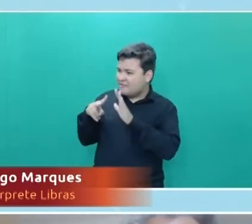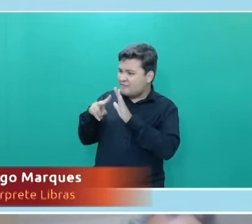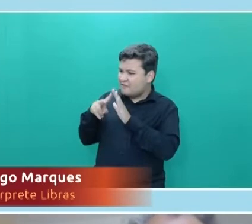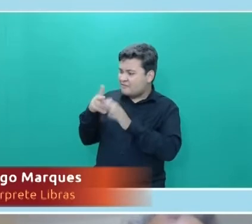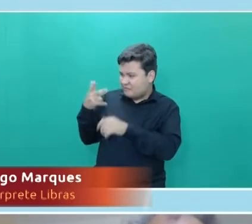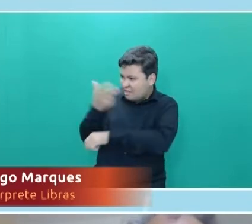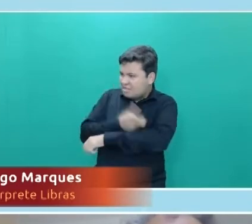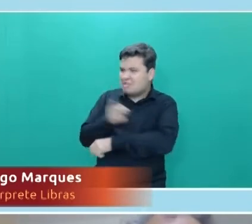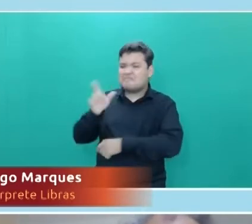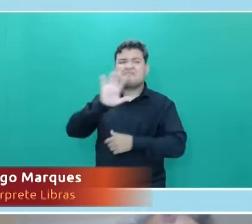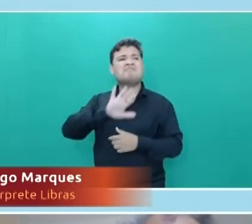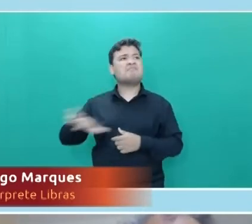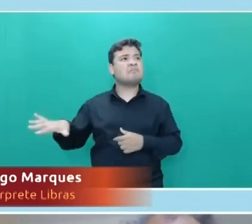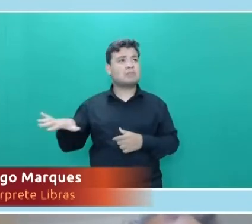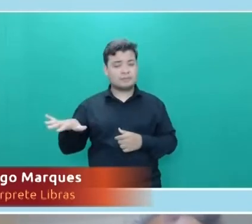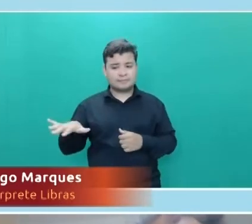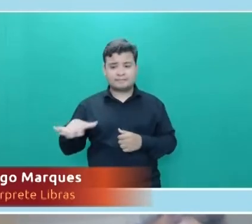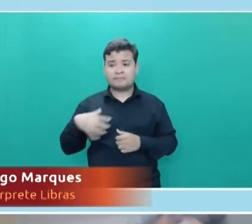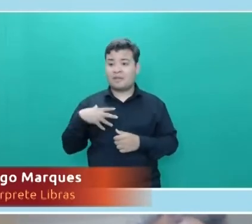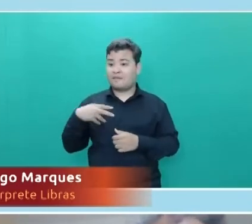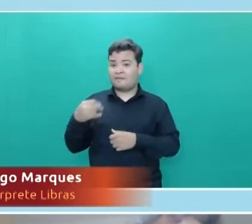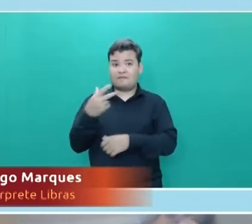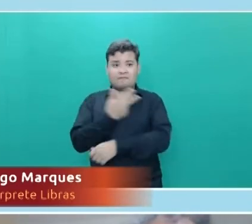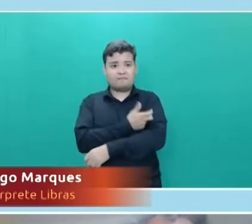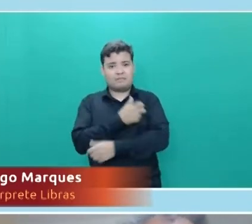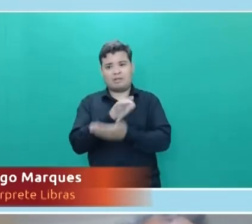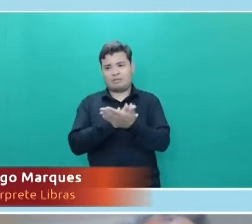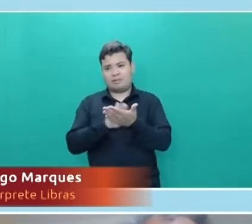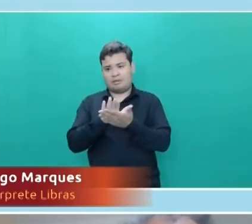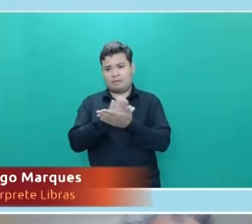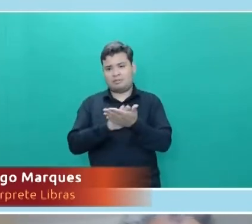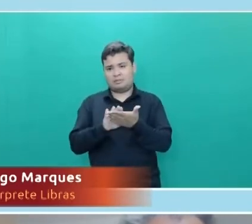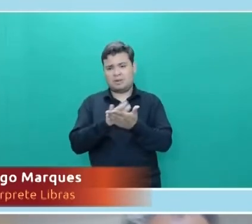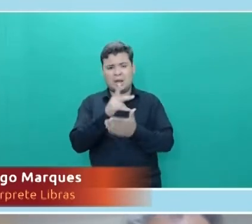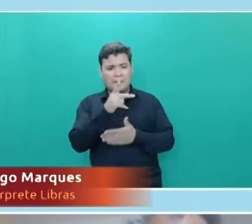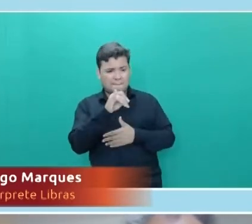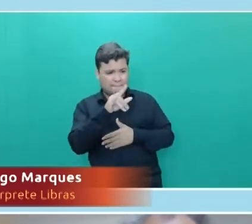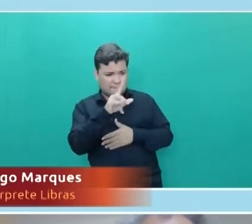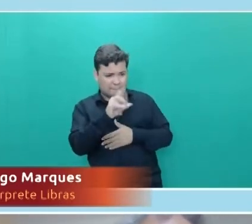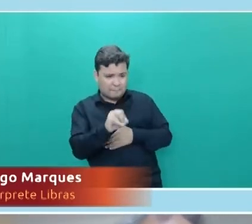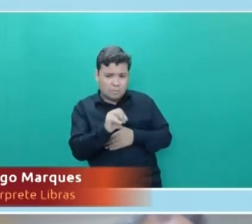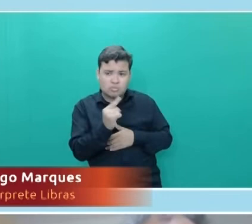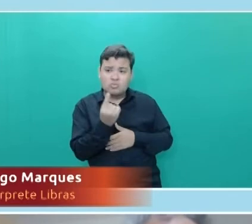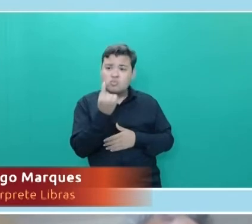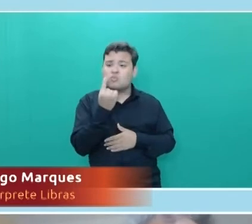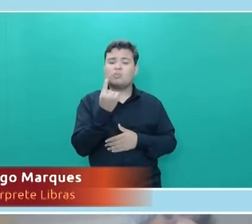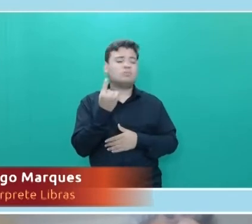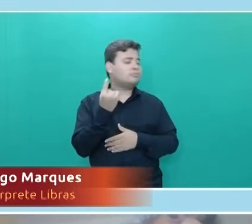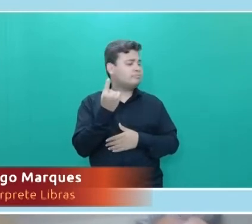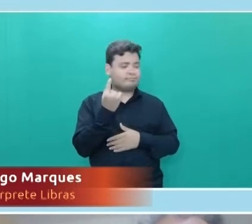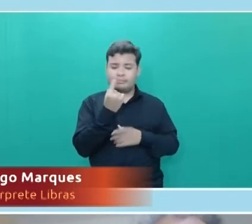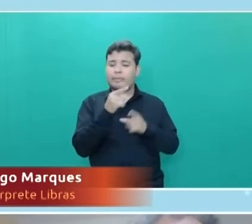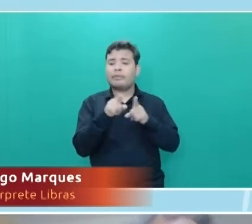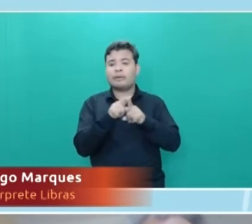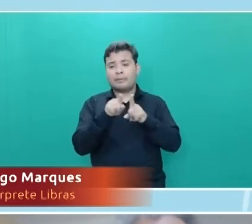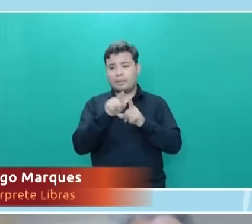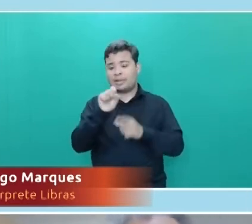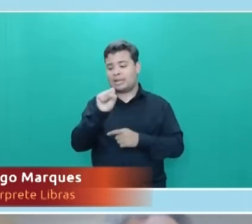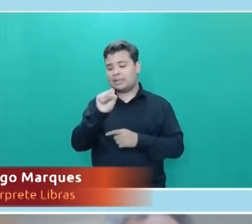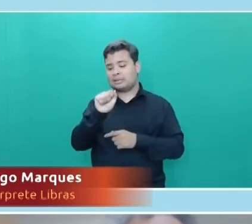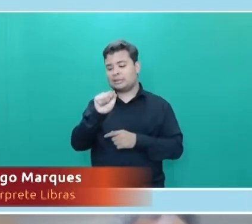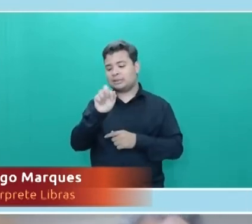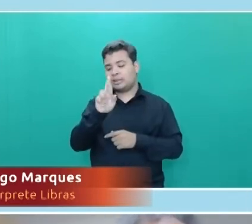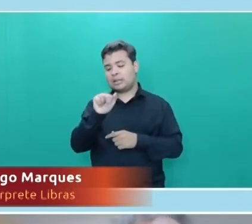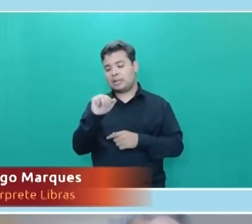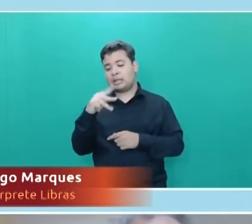vacinar. E aí não é só a polio que a gente está correndo risco hoje, mas a gente corre risco de ter o sarampo também como uma nova epidemia surgindo, porque